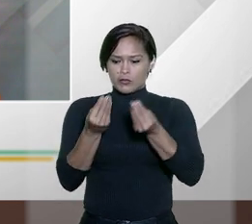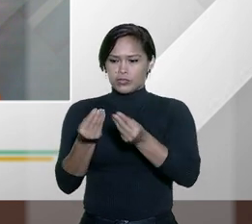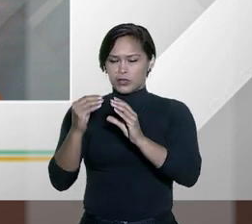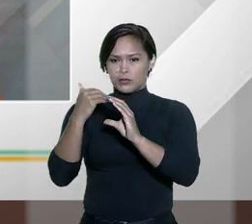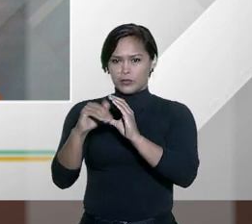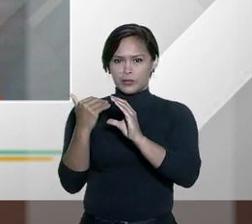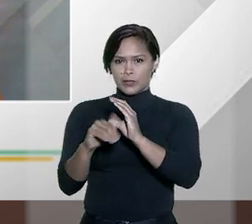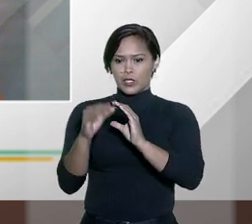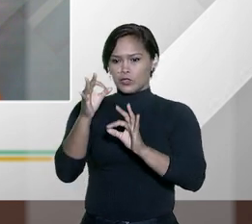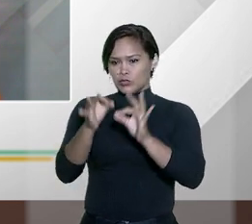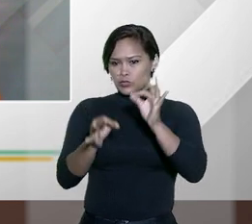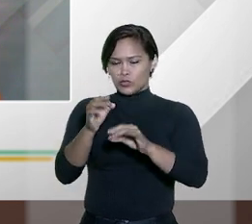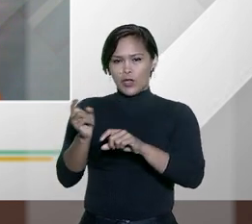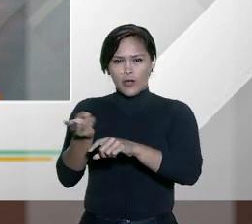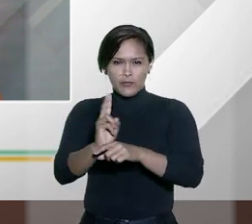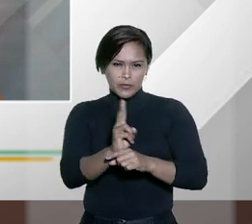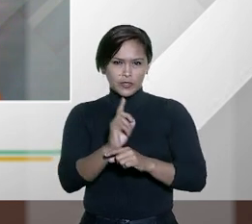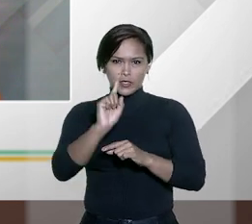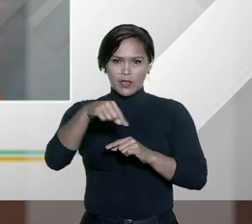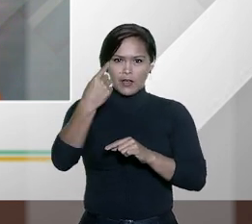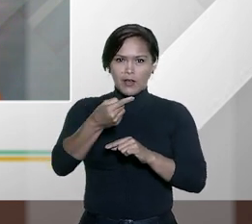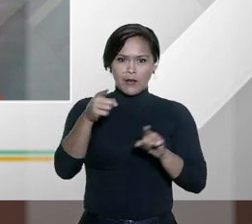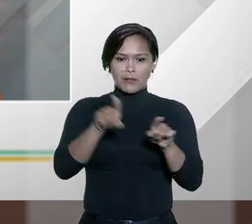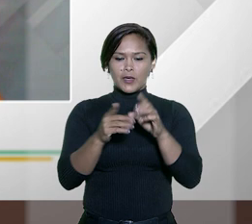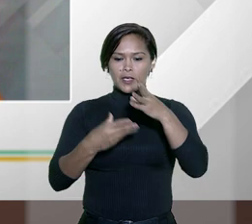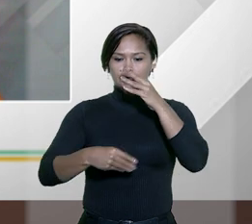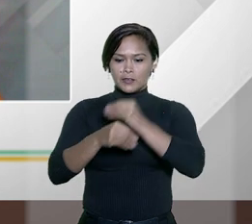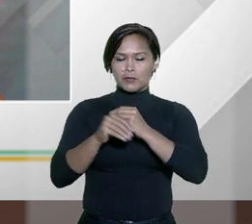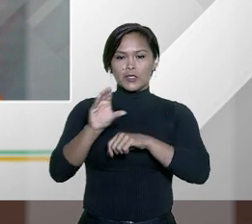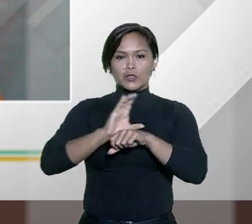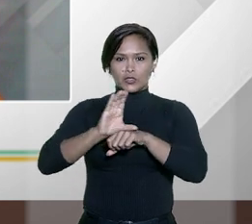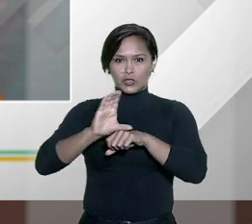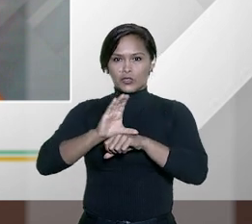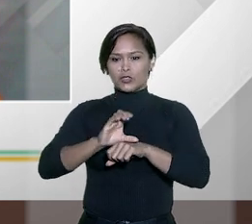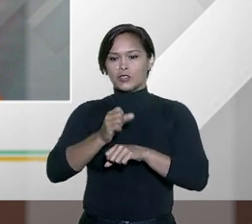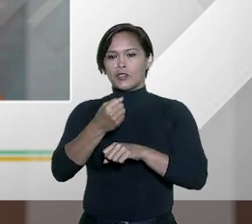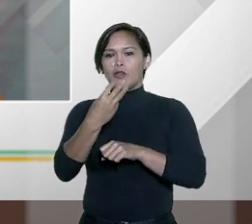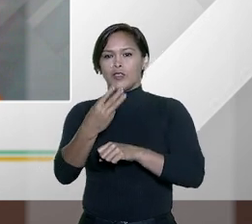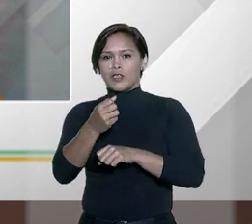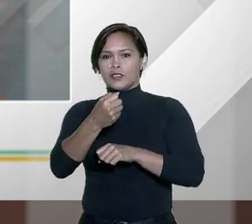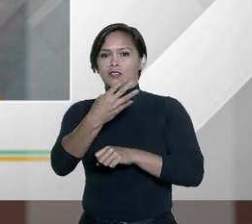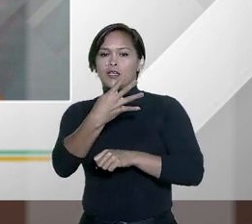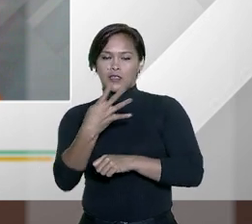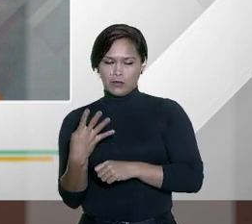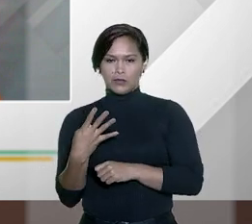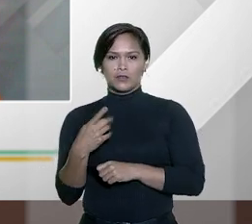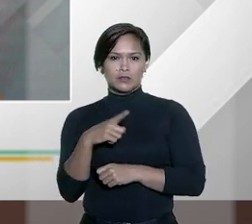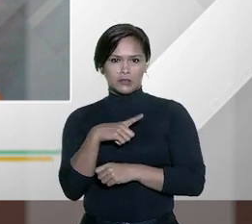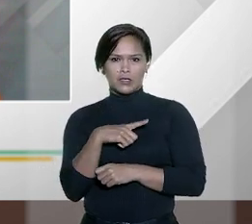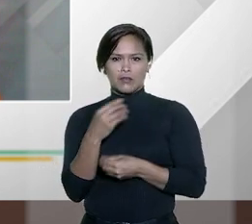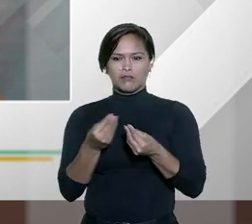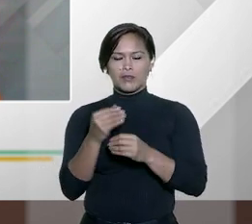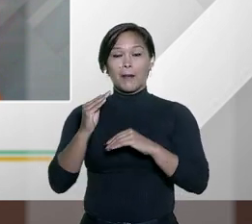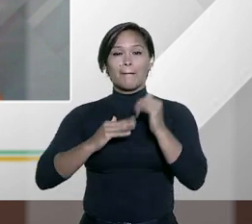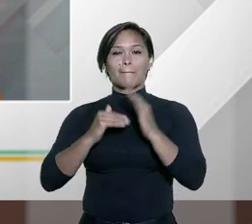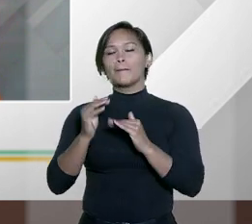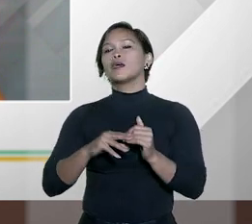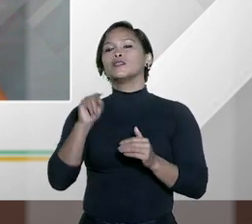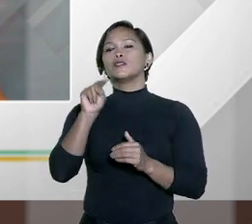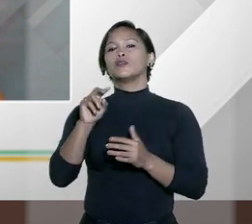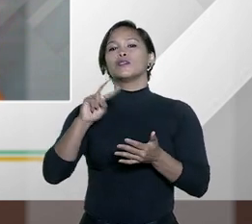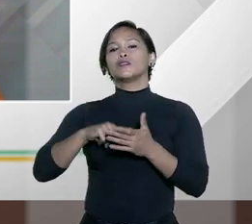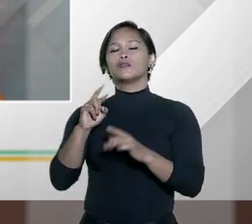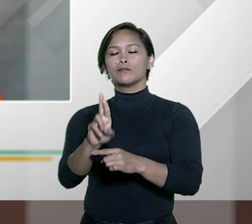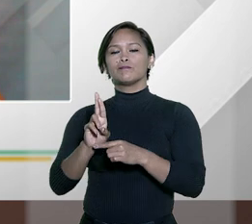no juízo da execução fiscal após essas emendas constitucionais, né, promulgadas a 113 e 114. Na prática, o que que